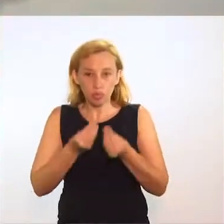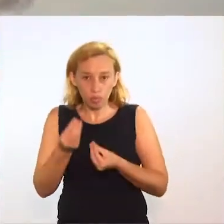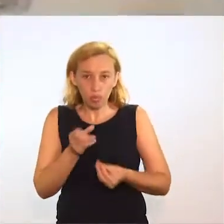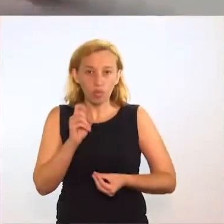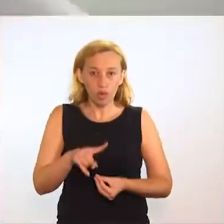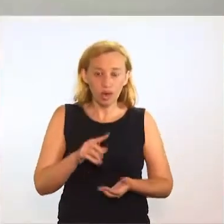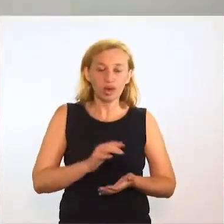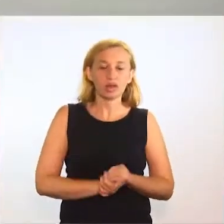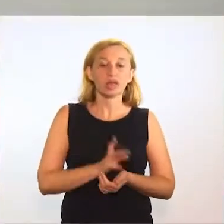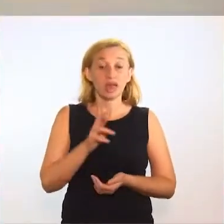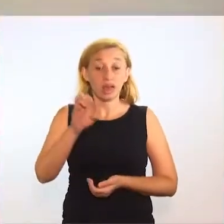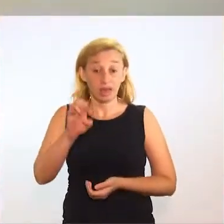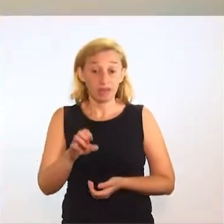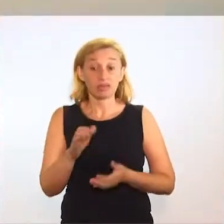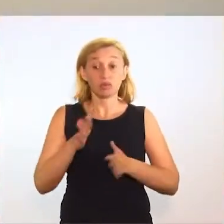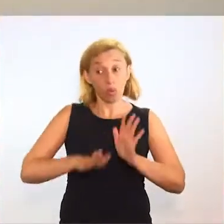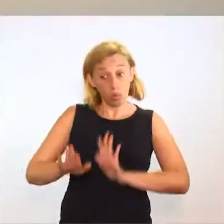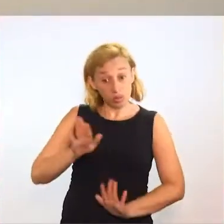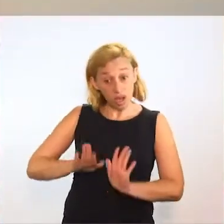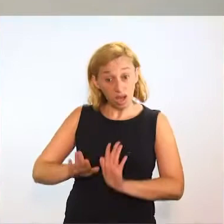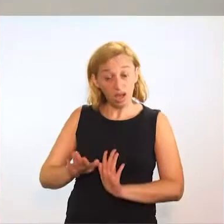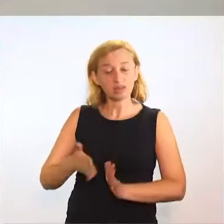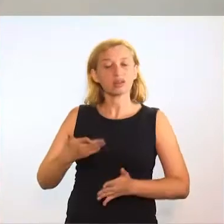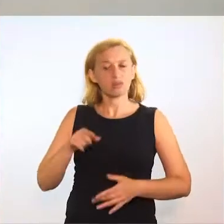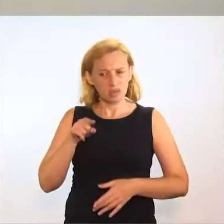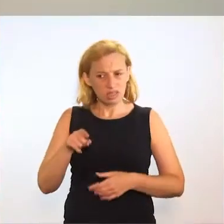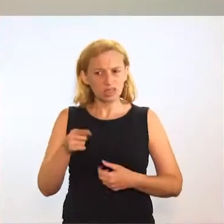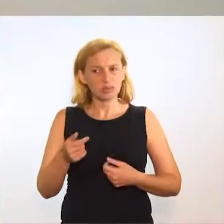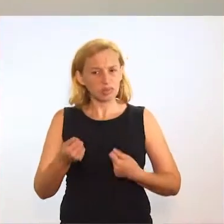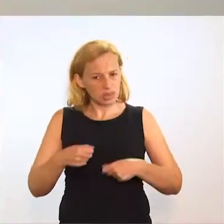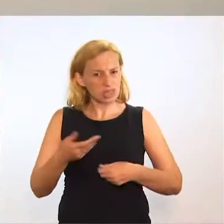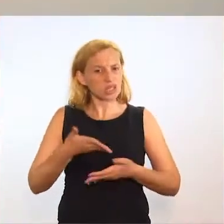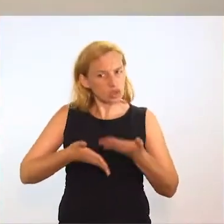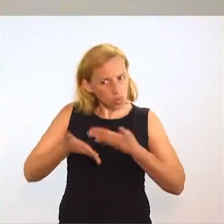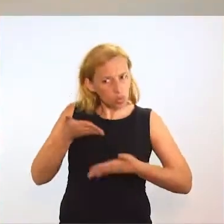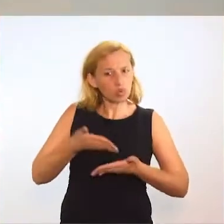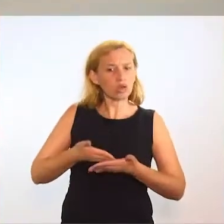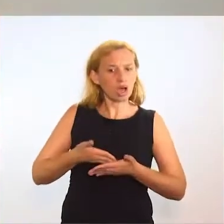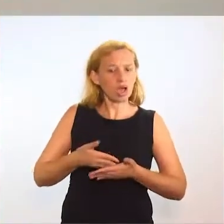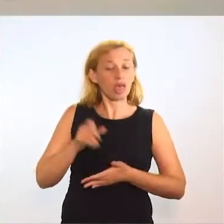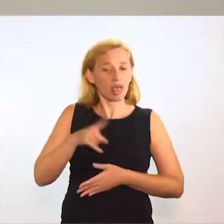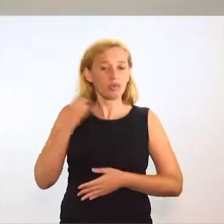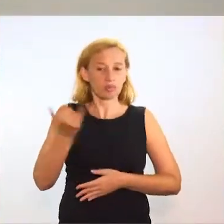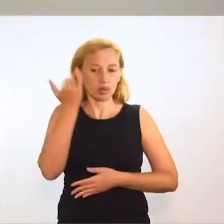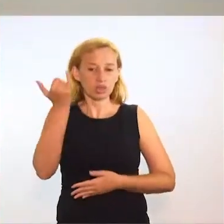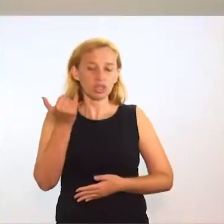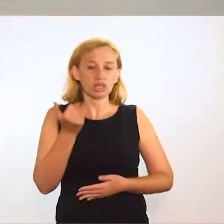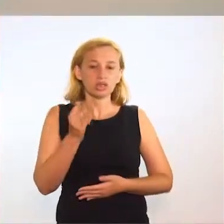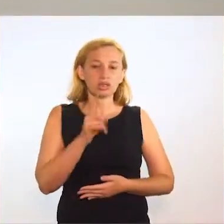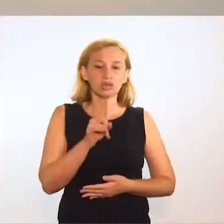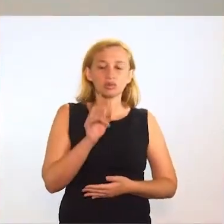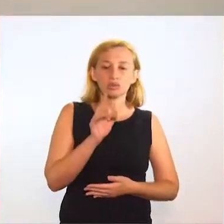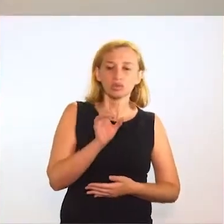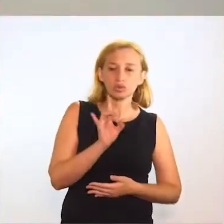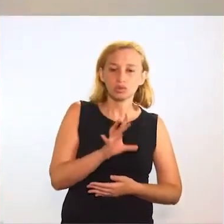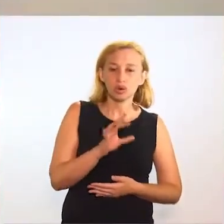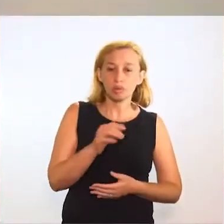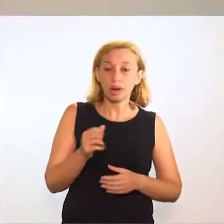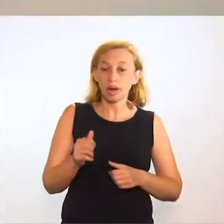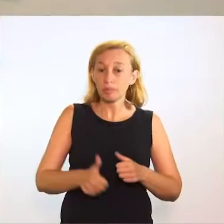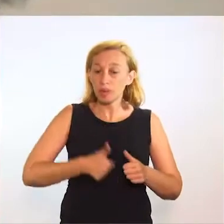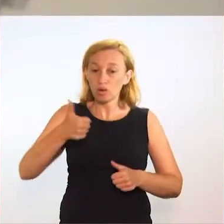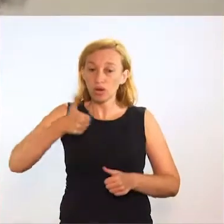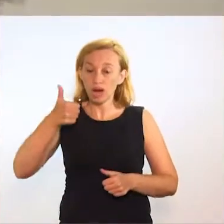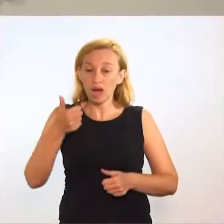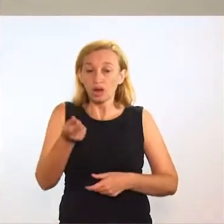questão também, algumas pessoas que puxam da nossa rede e falam, opa, tem que ter um autocuidado aí, está se cuidando, né? E o quão é importante, então, não só para nutrir